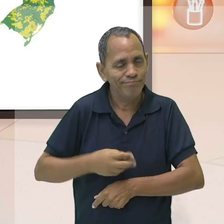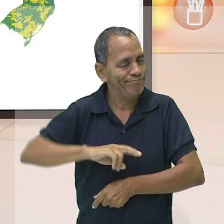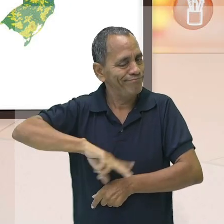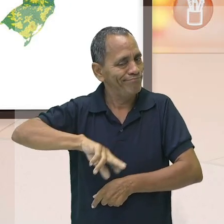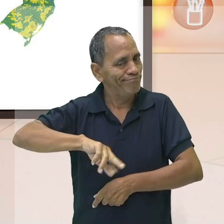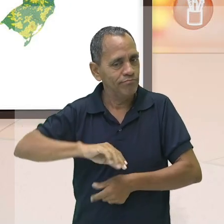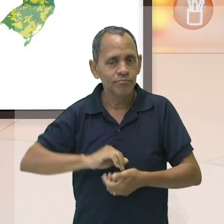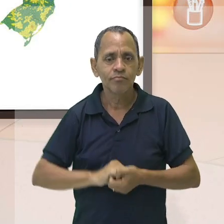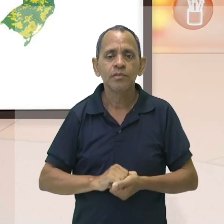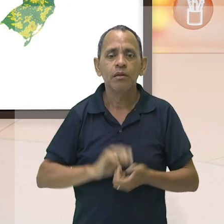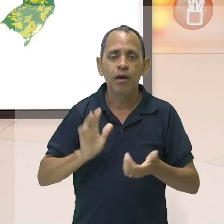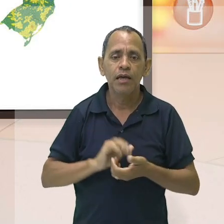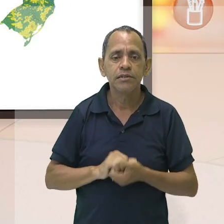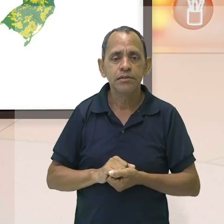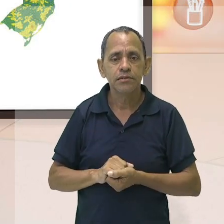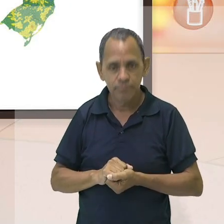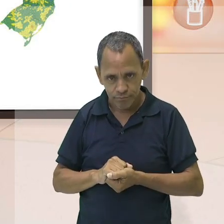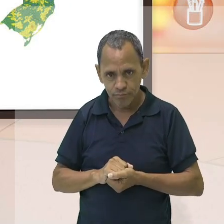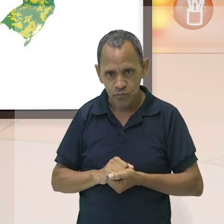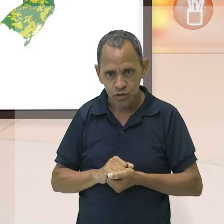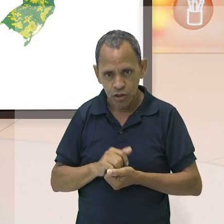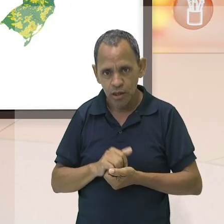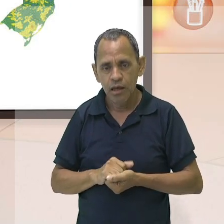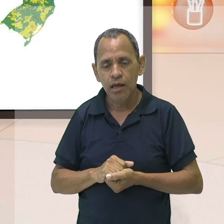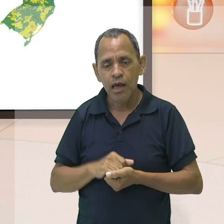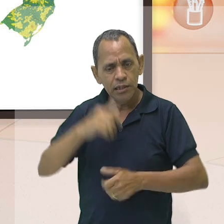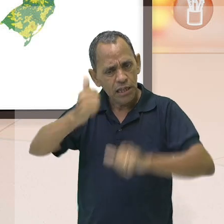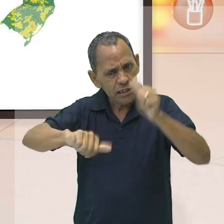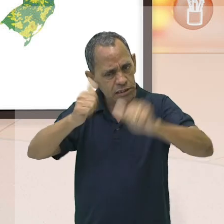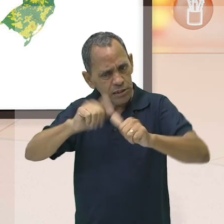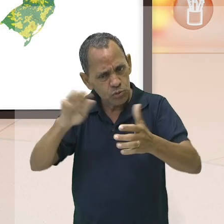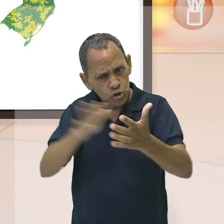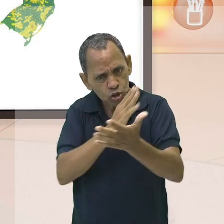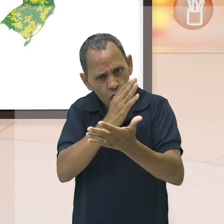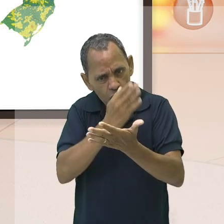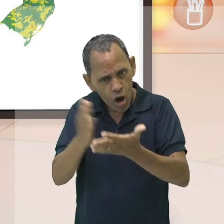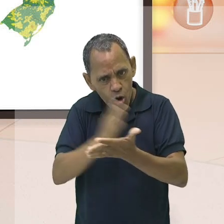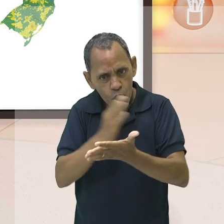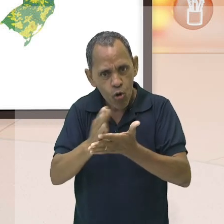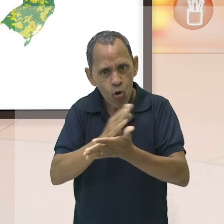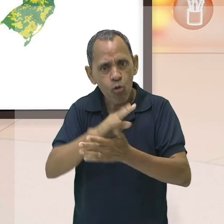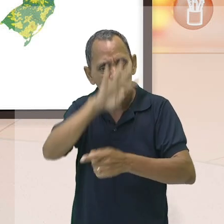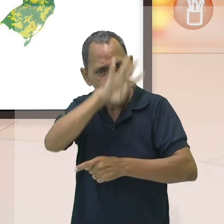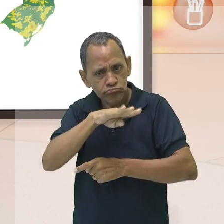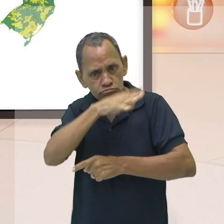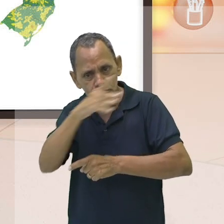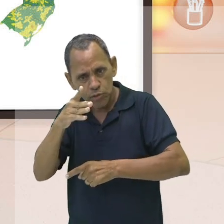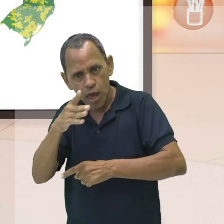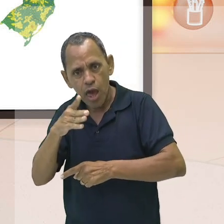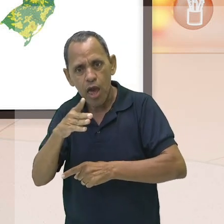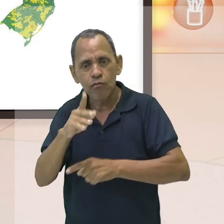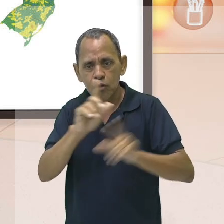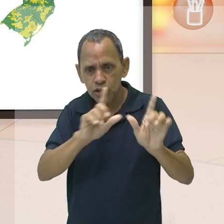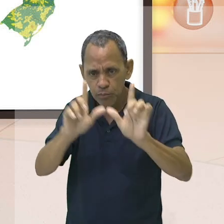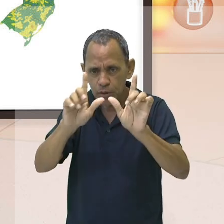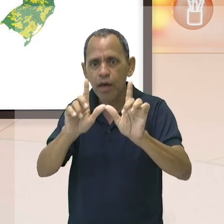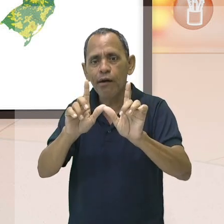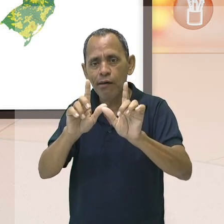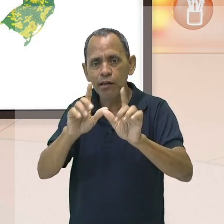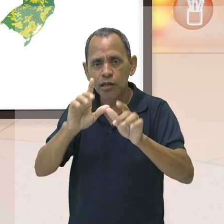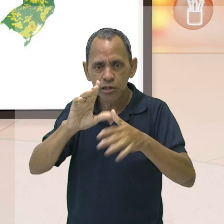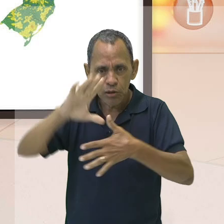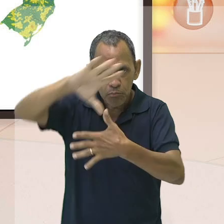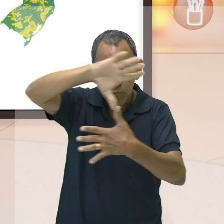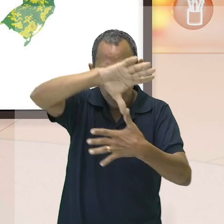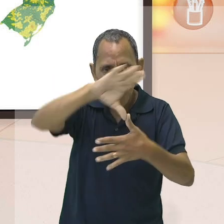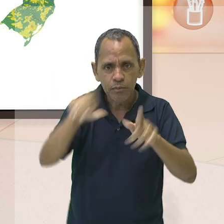são boas, né? Analisamos uma tabela, analisamos alguns gráficos, e é claro que numa aula de geografia a gente também tem que analisar mapas, né? Não são